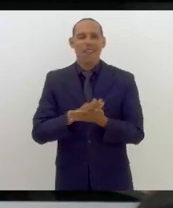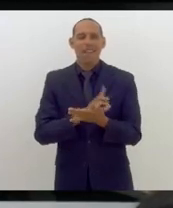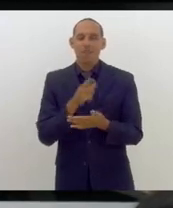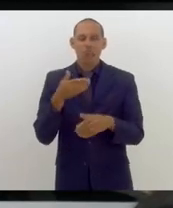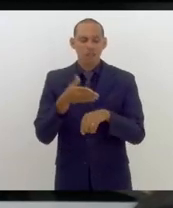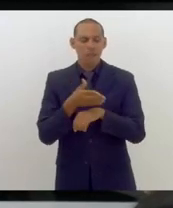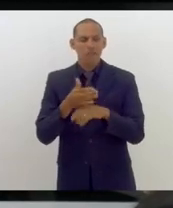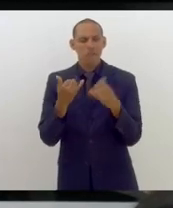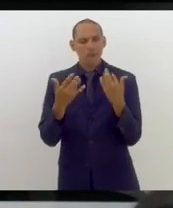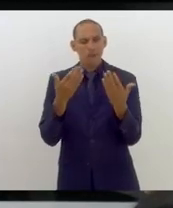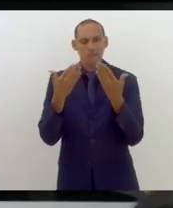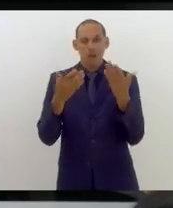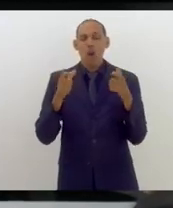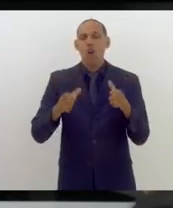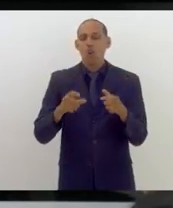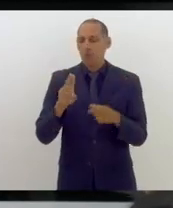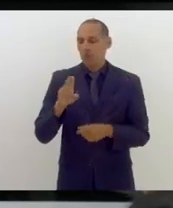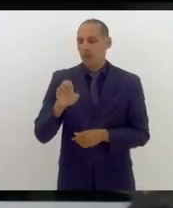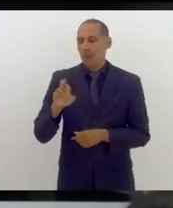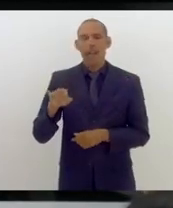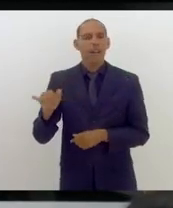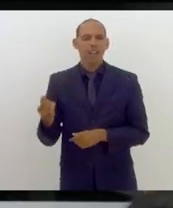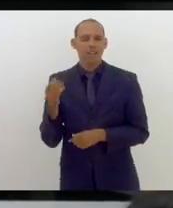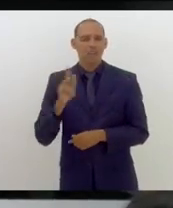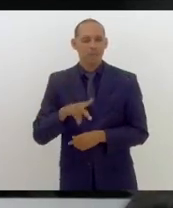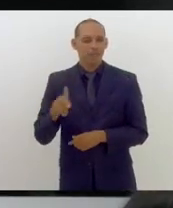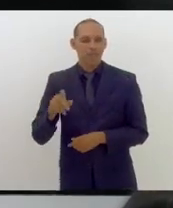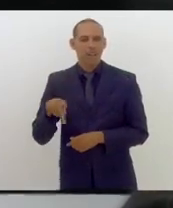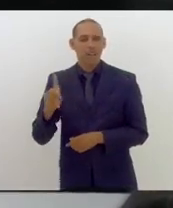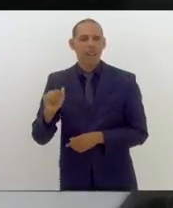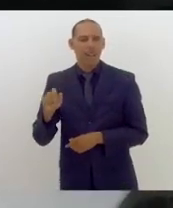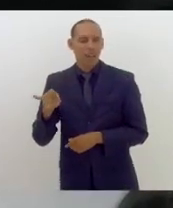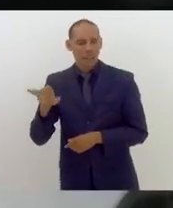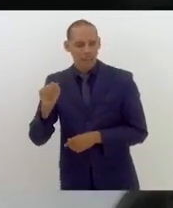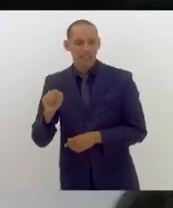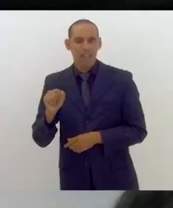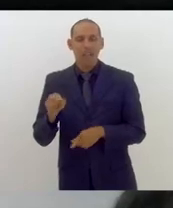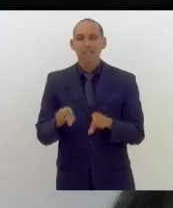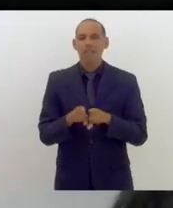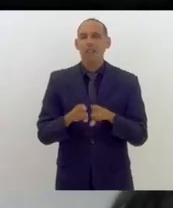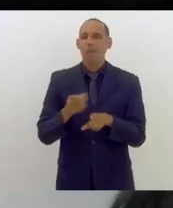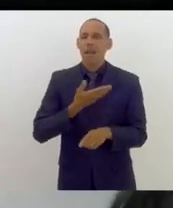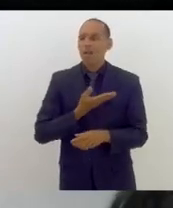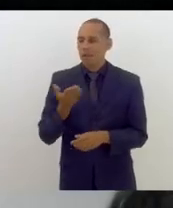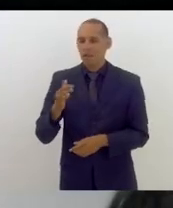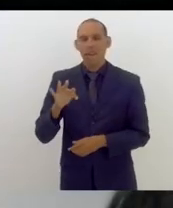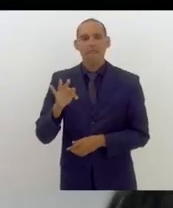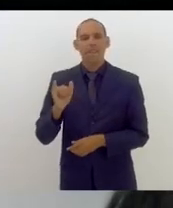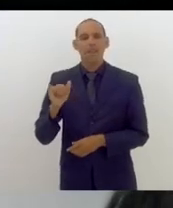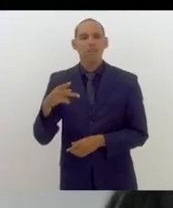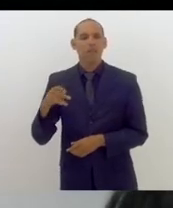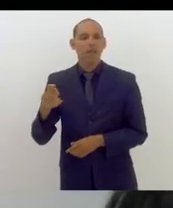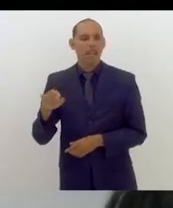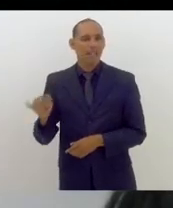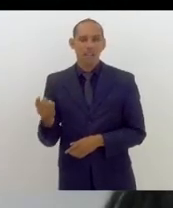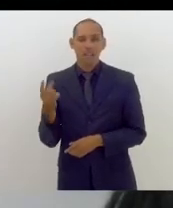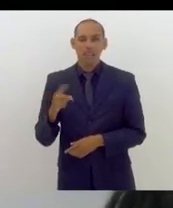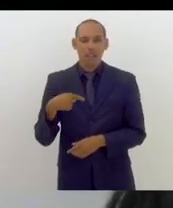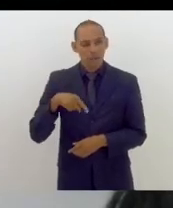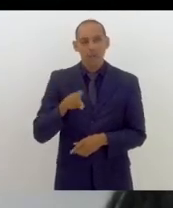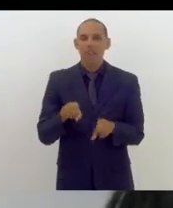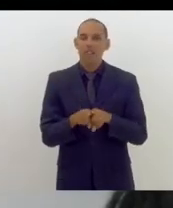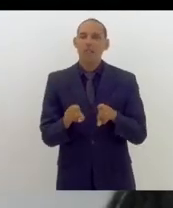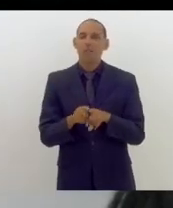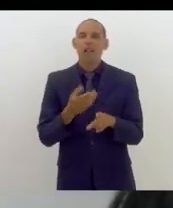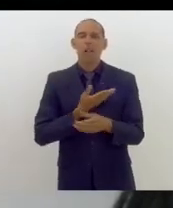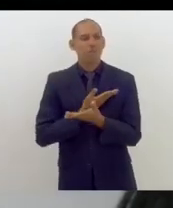de várias audiência pública na UERJ com a professora Kátia o nosso companheiro da Fé perde participou como companheiro